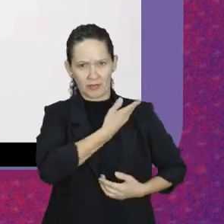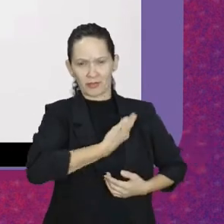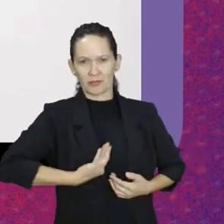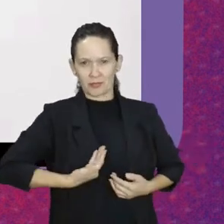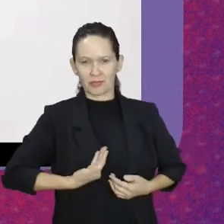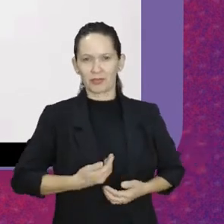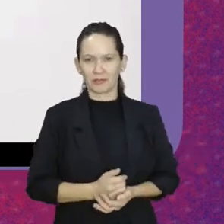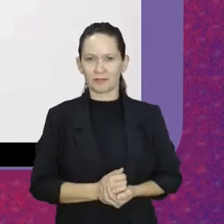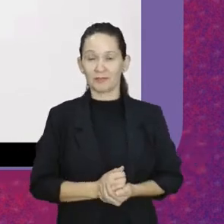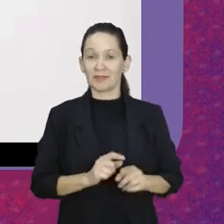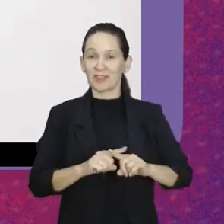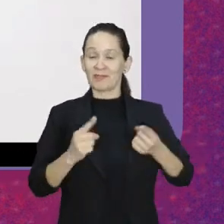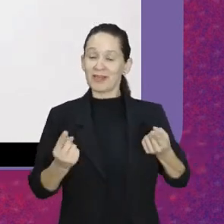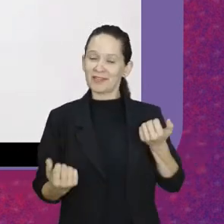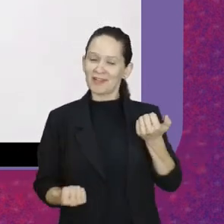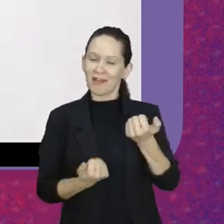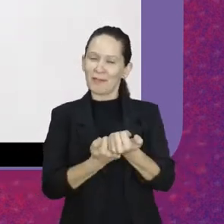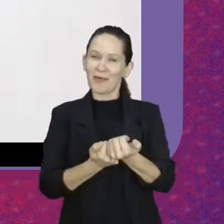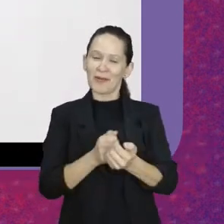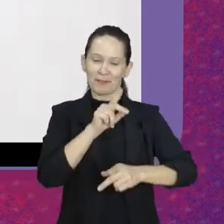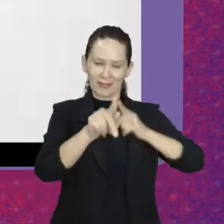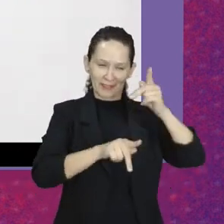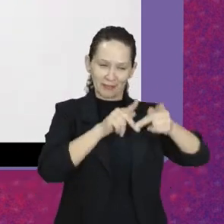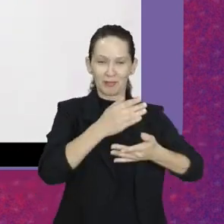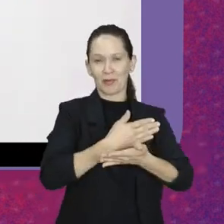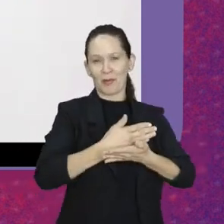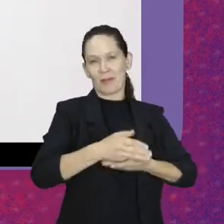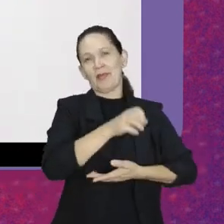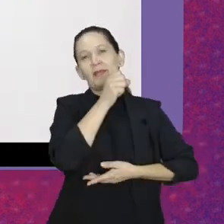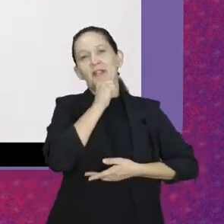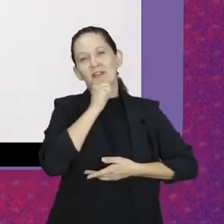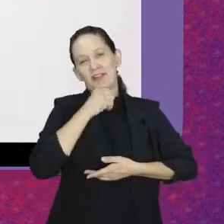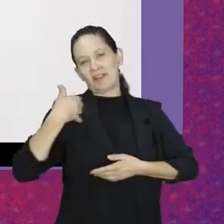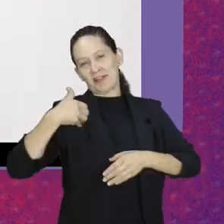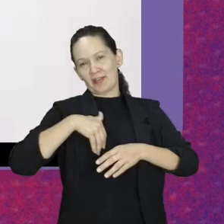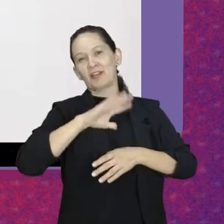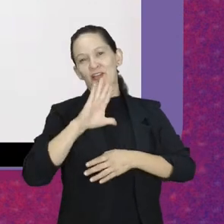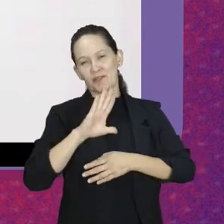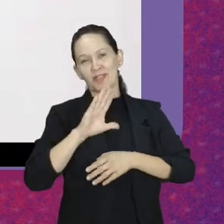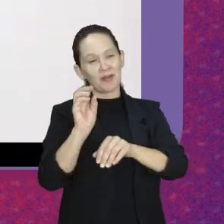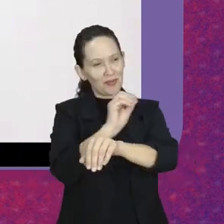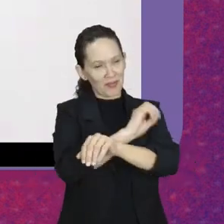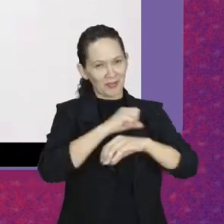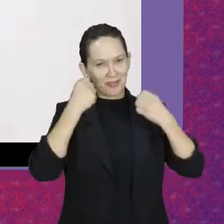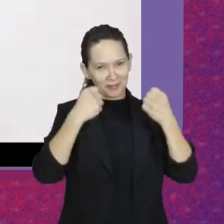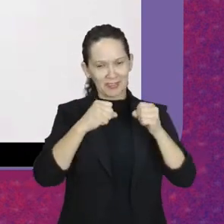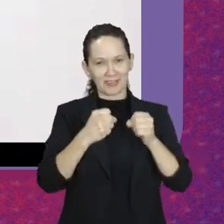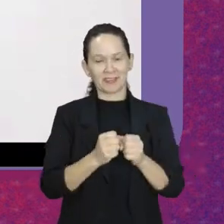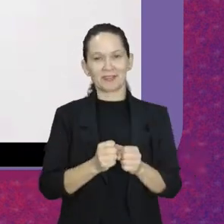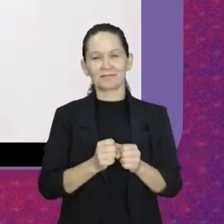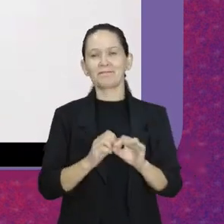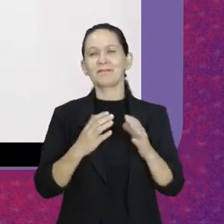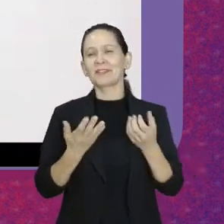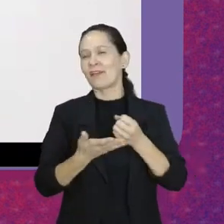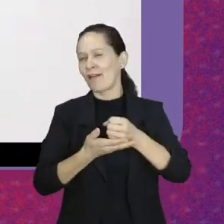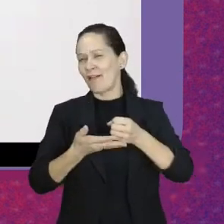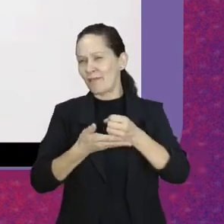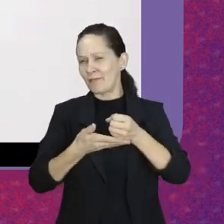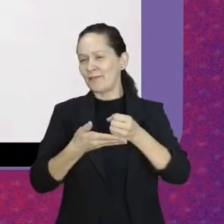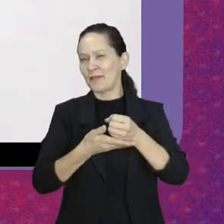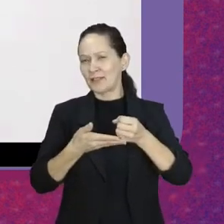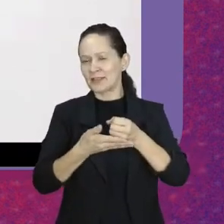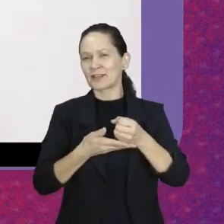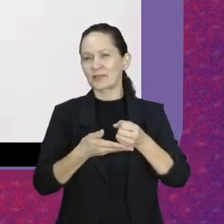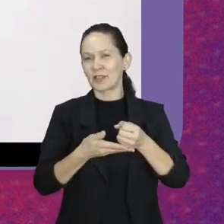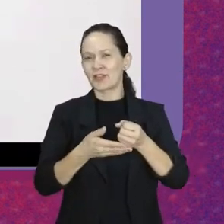processo de envelhecimento, né, porque a população está envelhecendo. Então, basicamente, é mais isso que eu gostaria